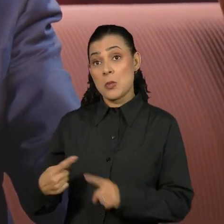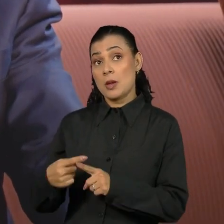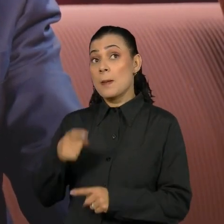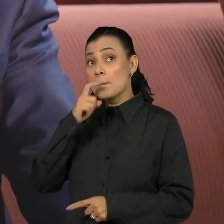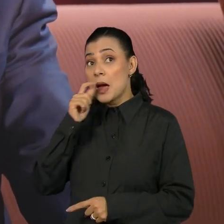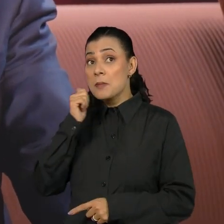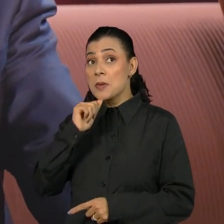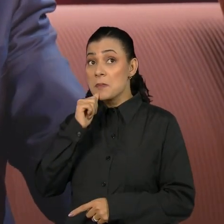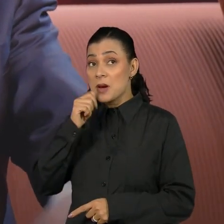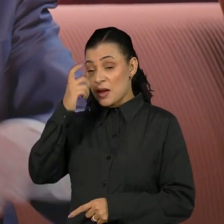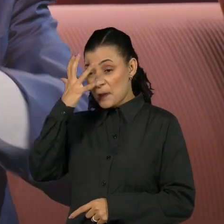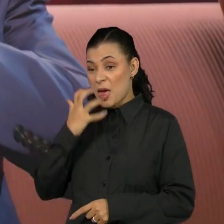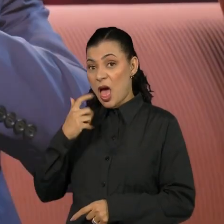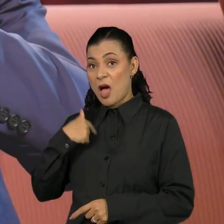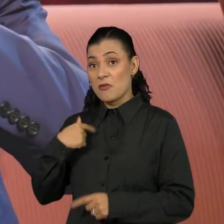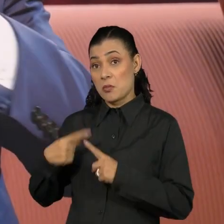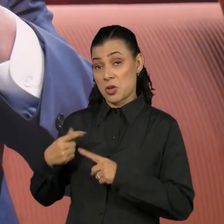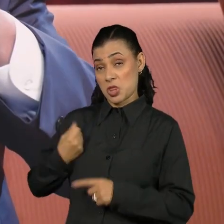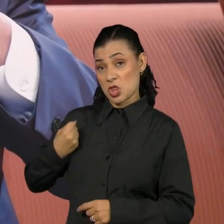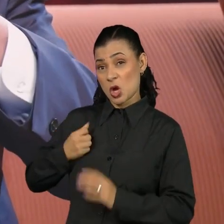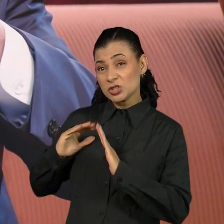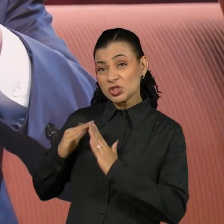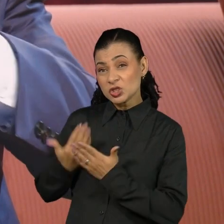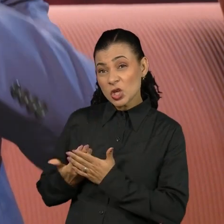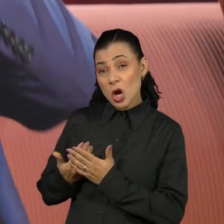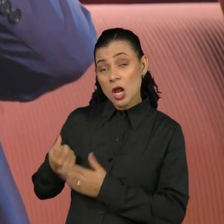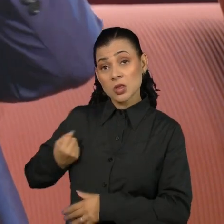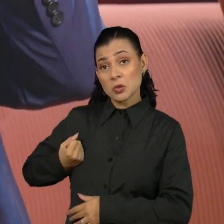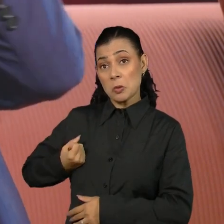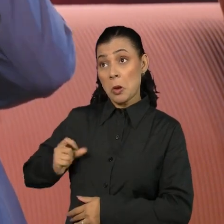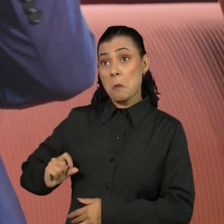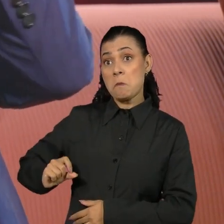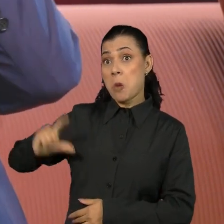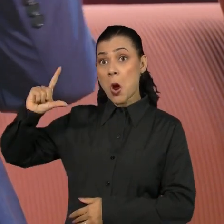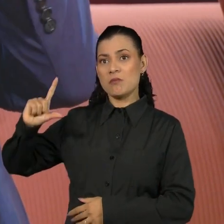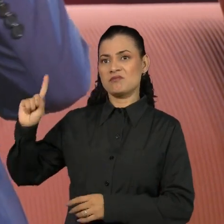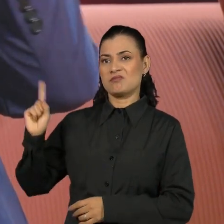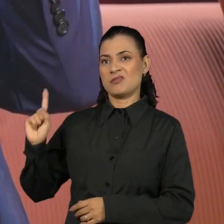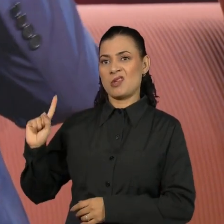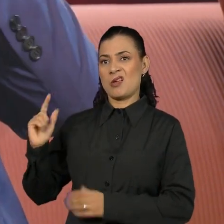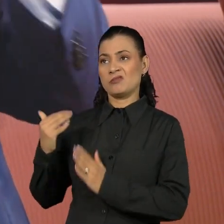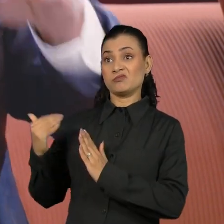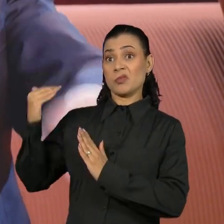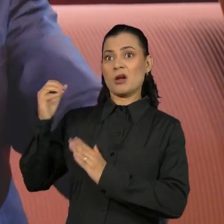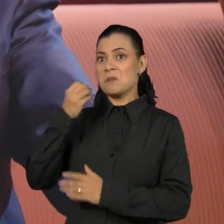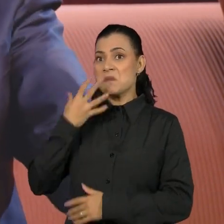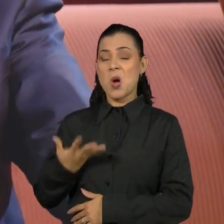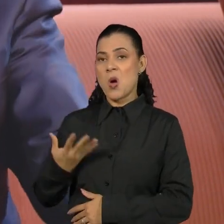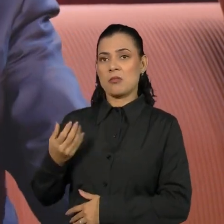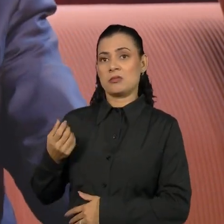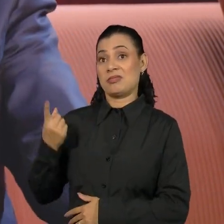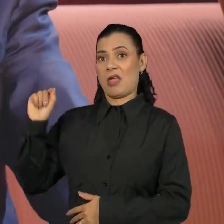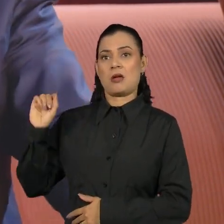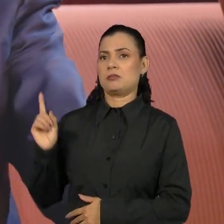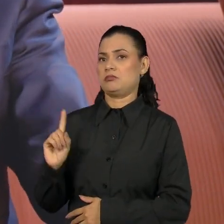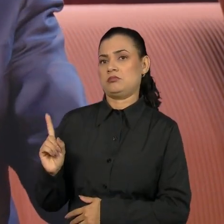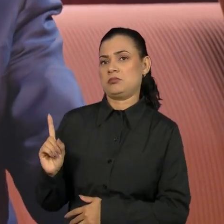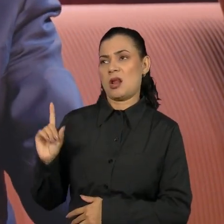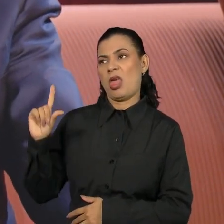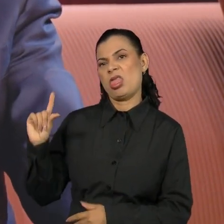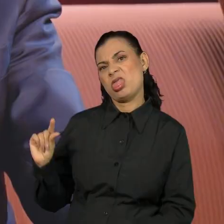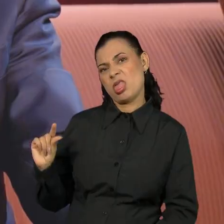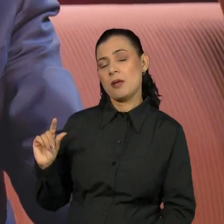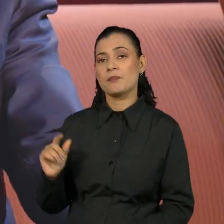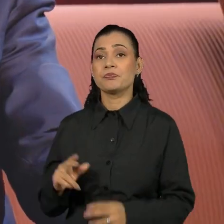meio bravos, que minhas notas na escola não estão lá em cima, né? As notas, tal. Aí